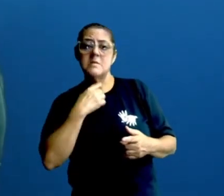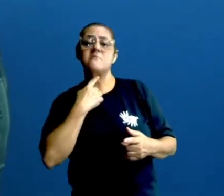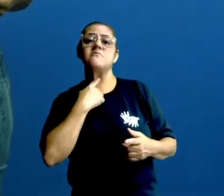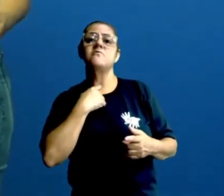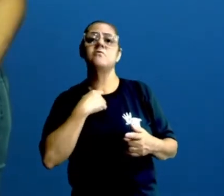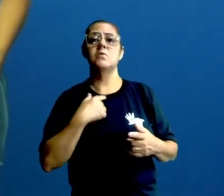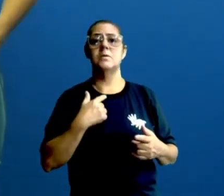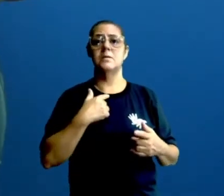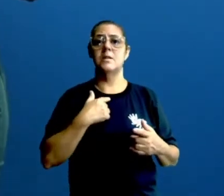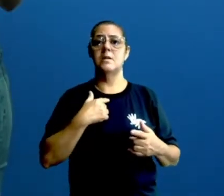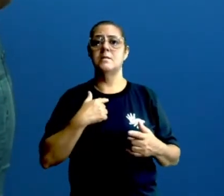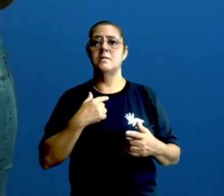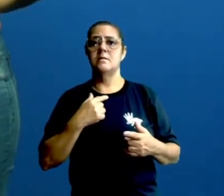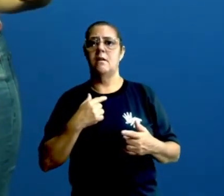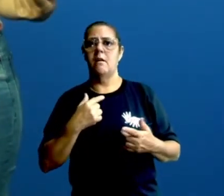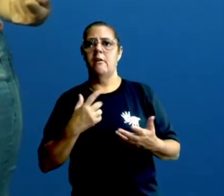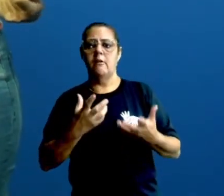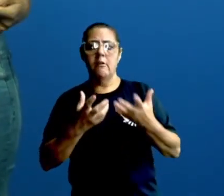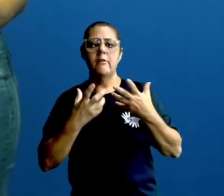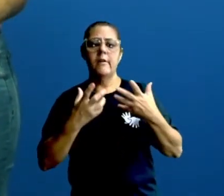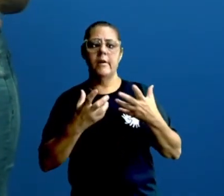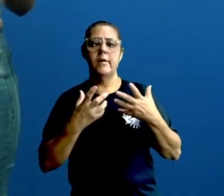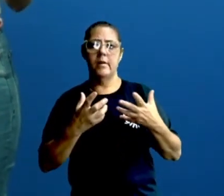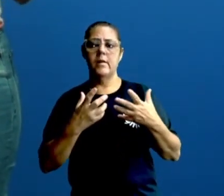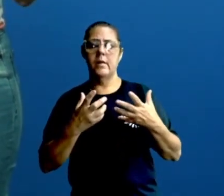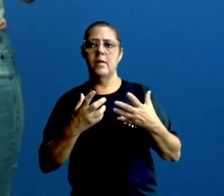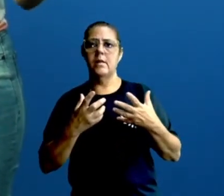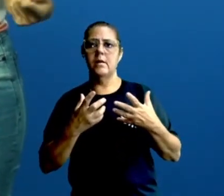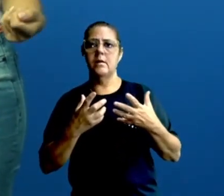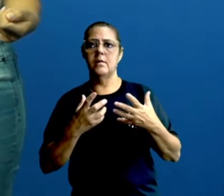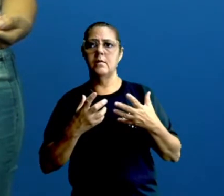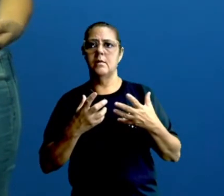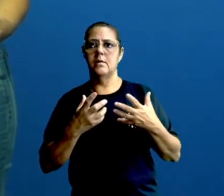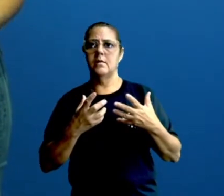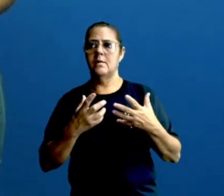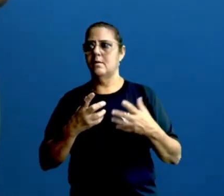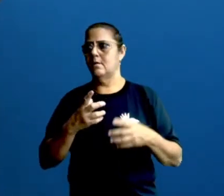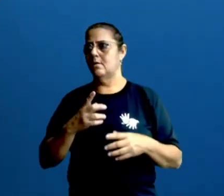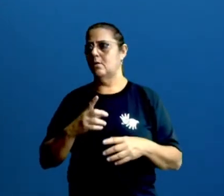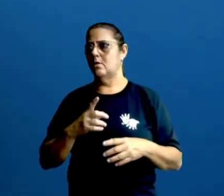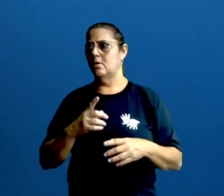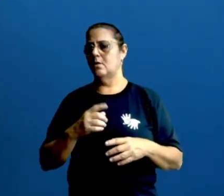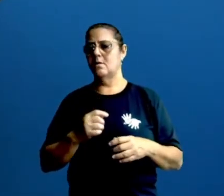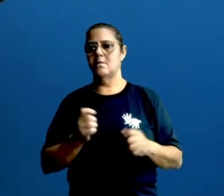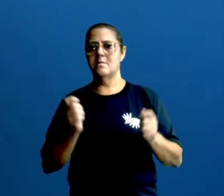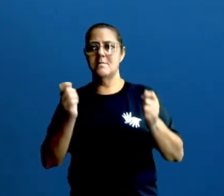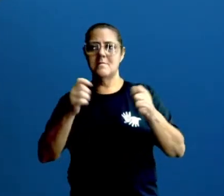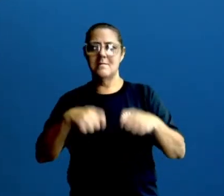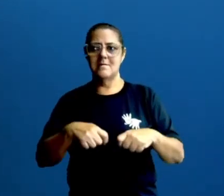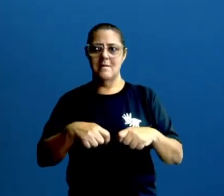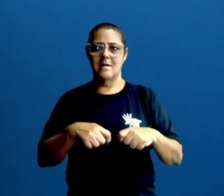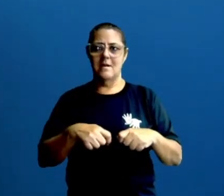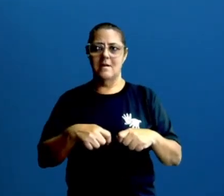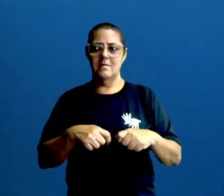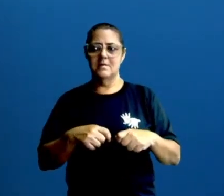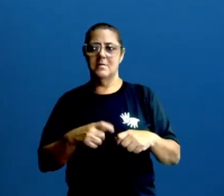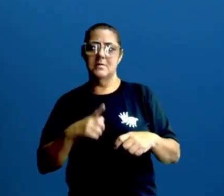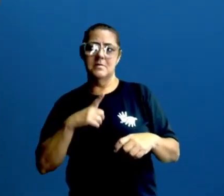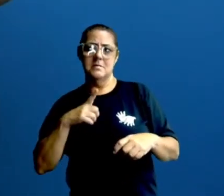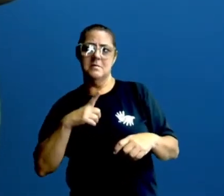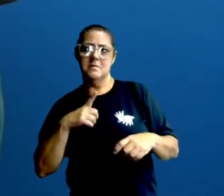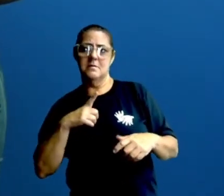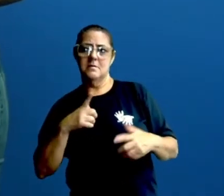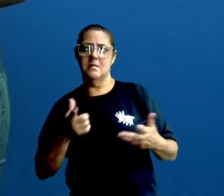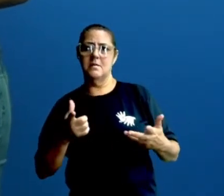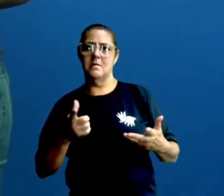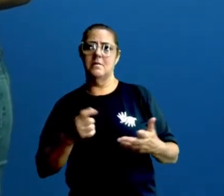ser subserviente, que queria ter que queria dominar aqui sem passar pelo